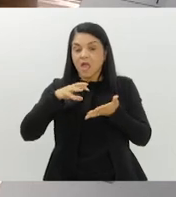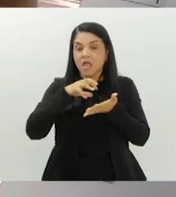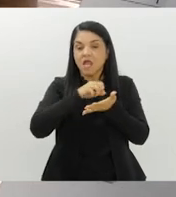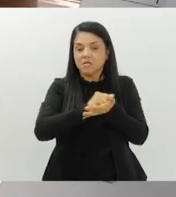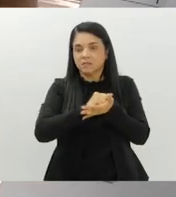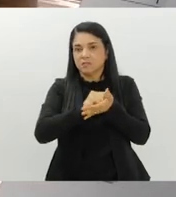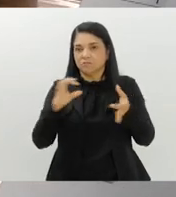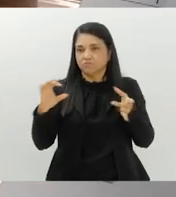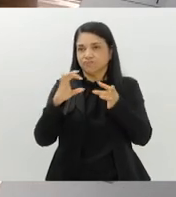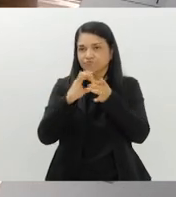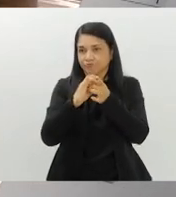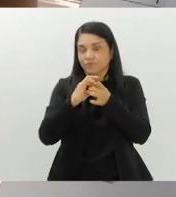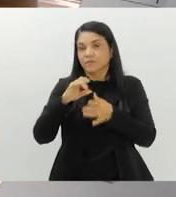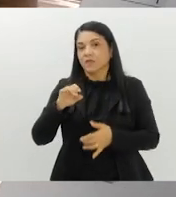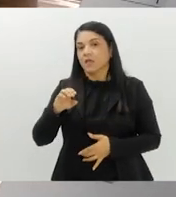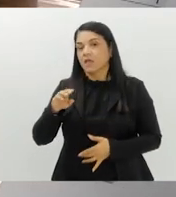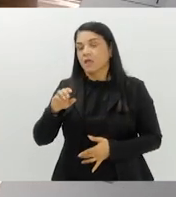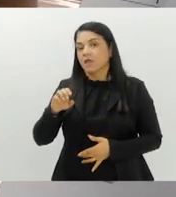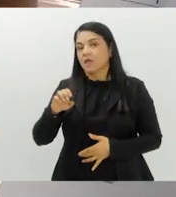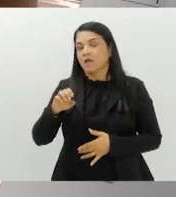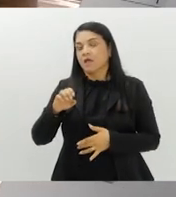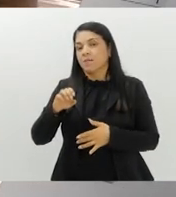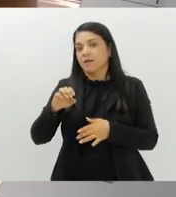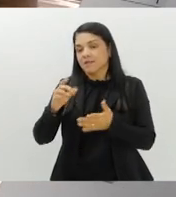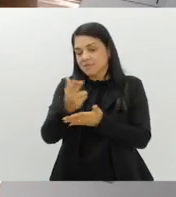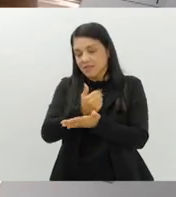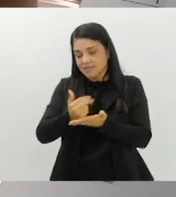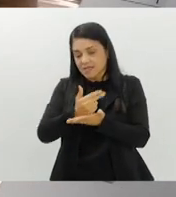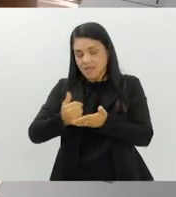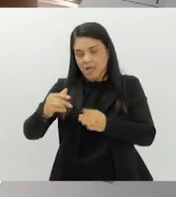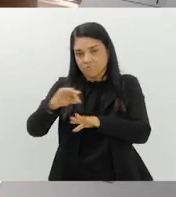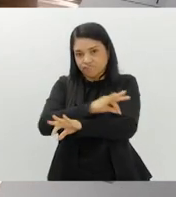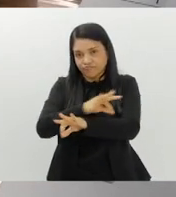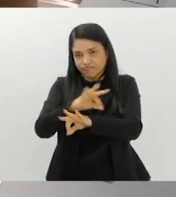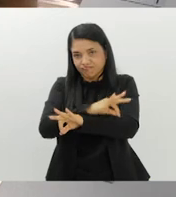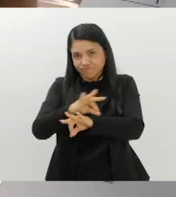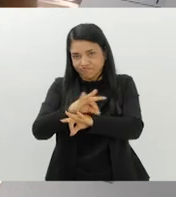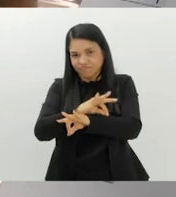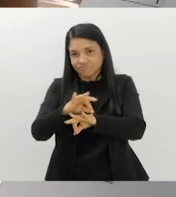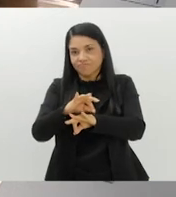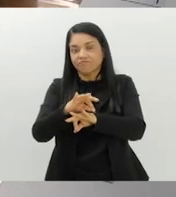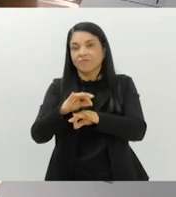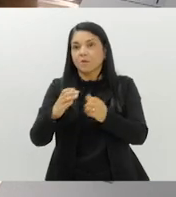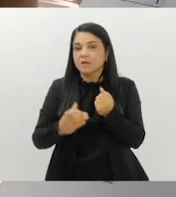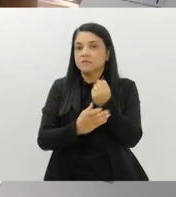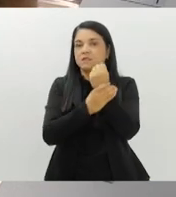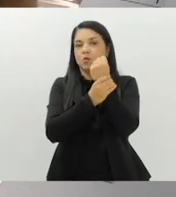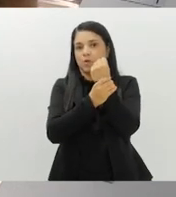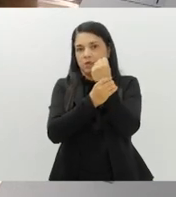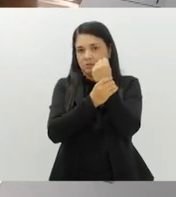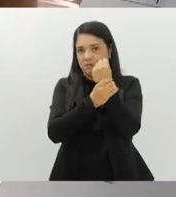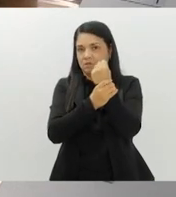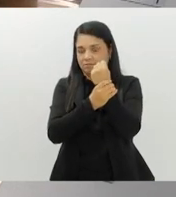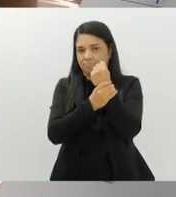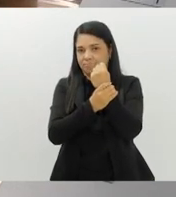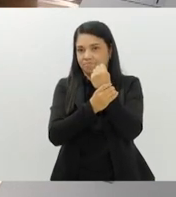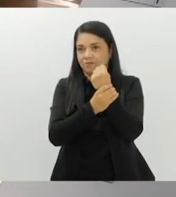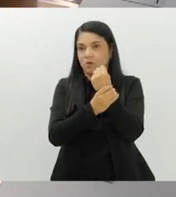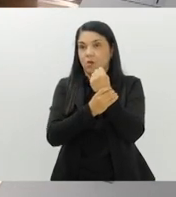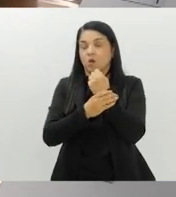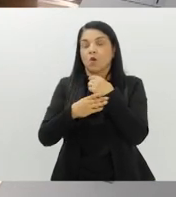credenciado a emitir plantas com exigência de segurança contra incêndio e pânico. O Corpo de Bombeiros não